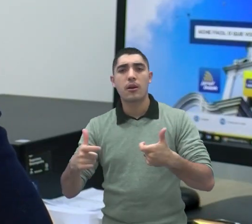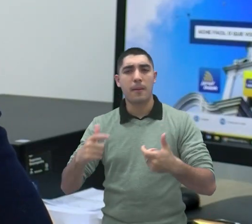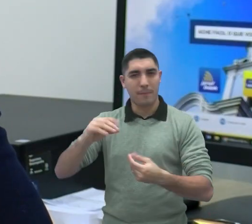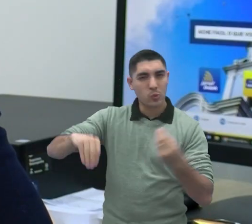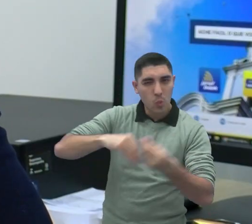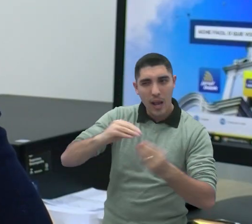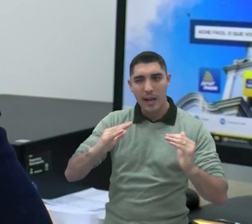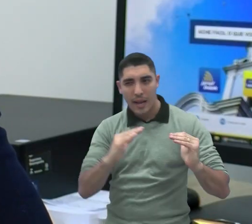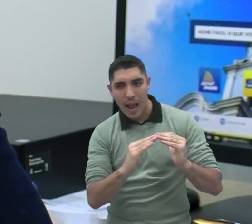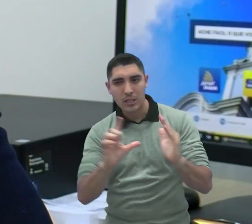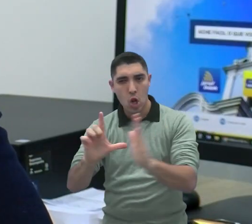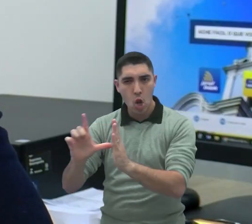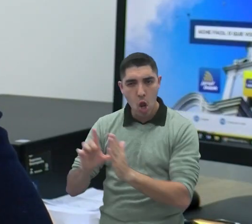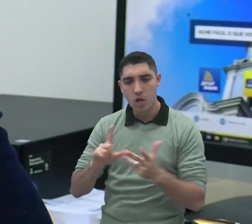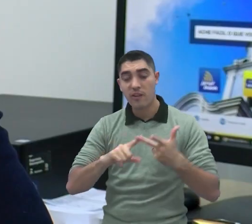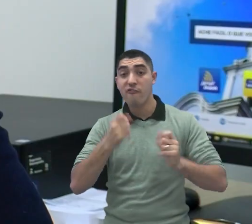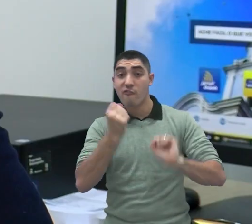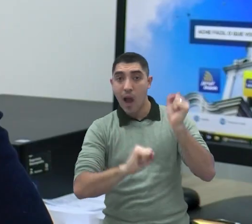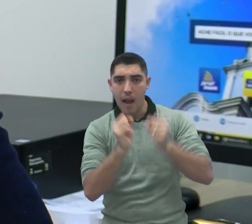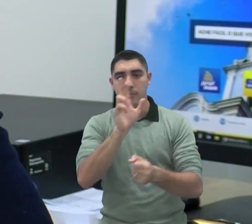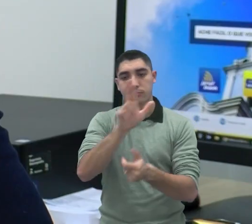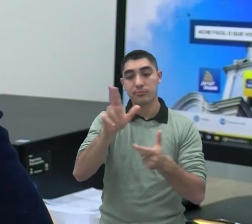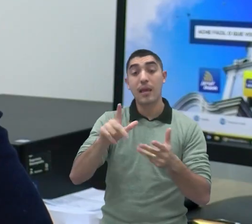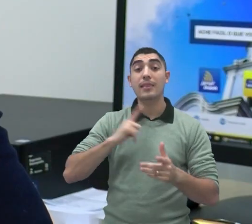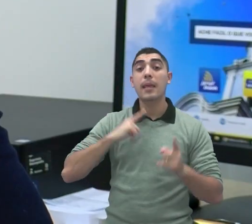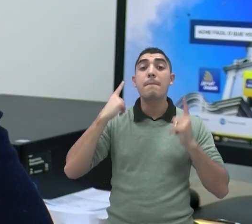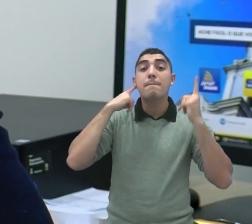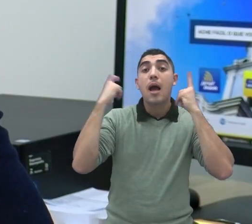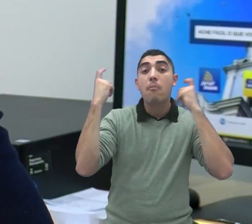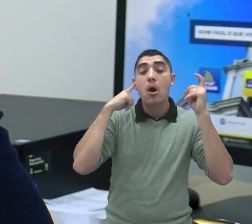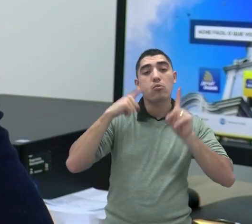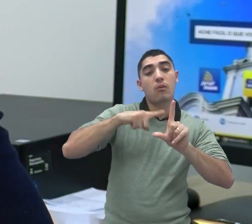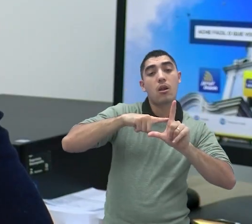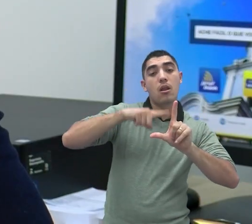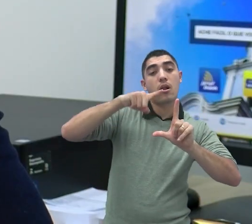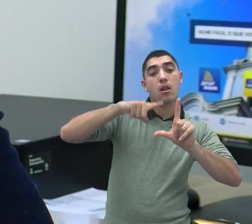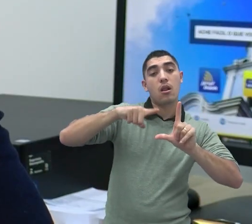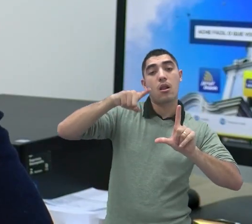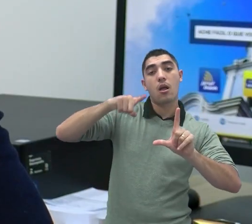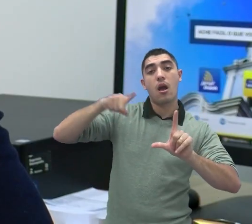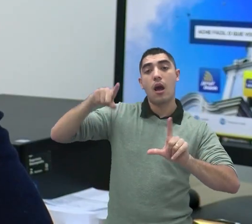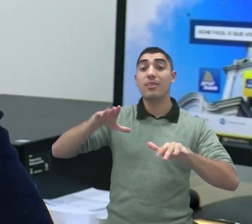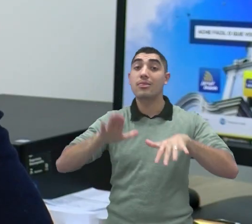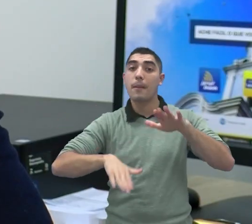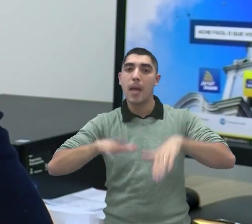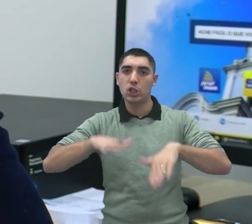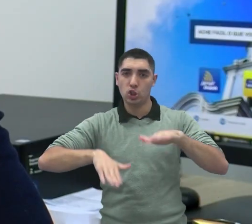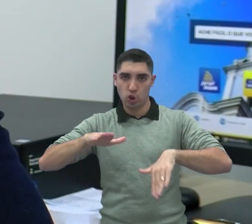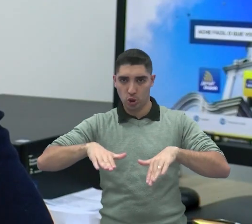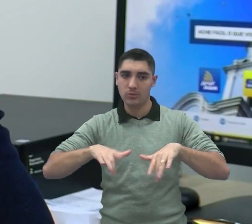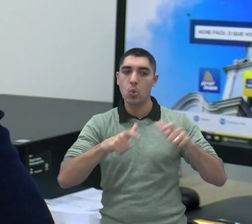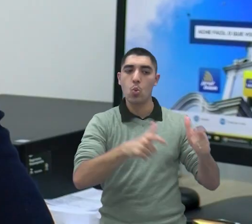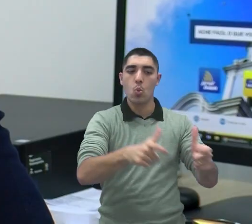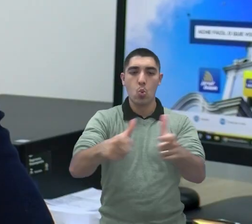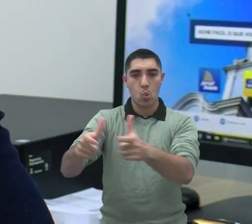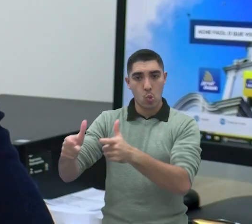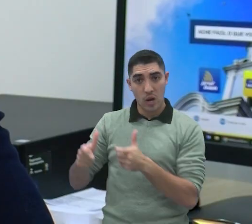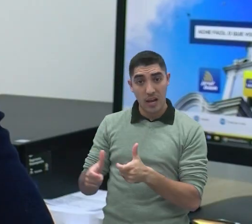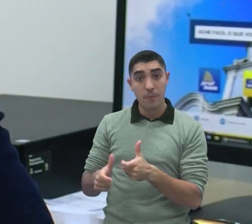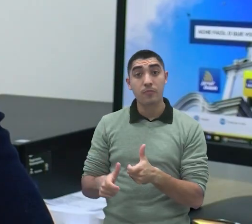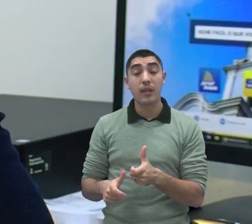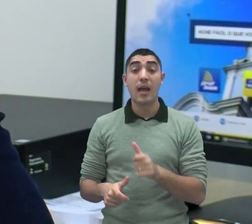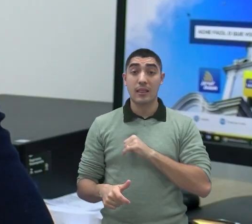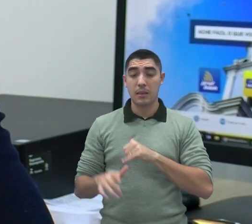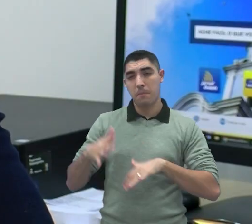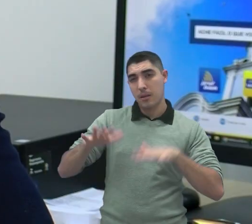mista, uma área industrial, os níveis de ruído vão mudando. E no período noturno, que é onde a maioria das pessoas se sentem mais